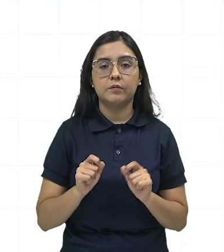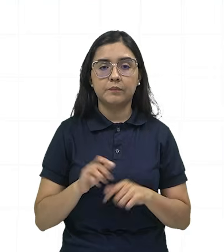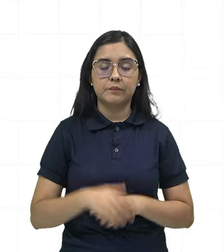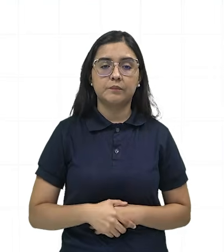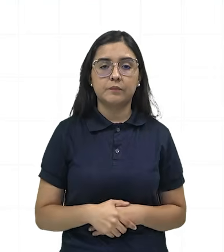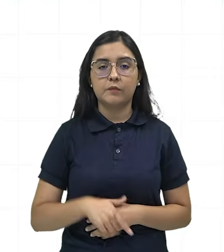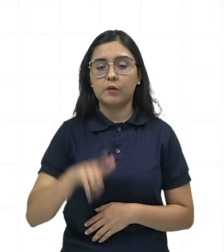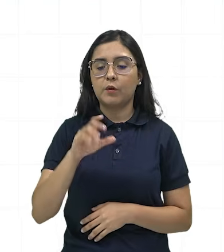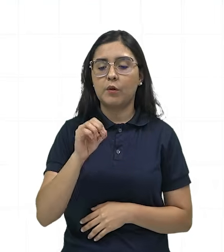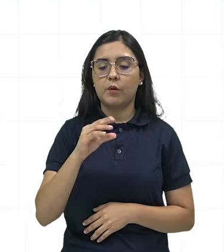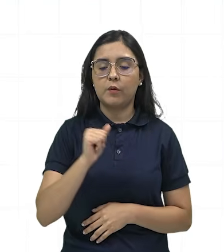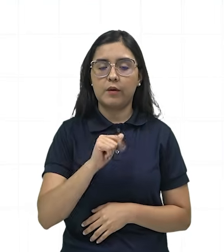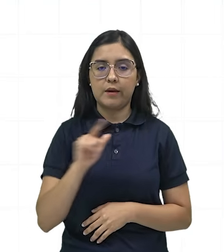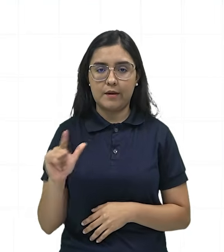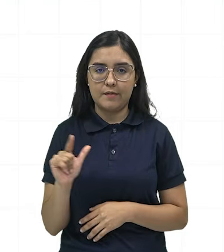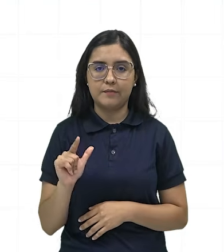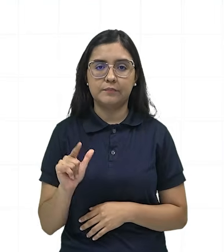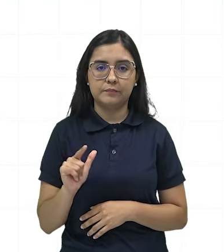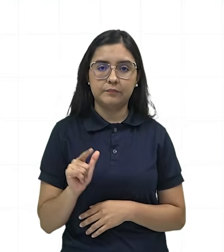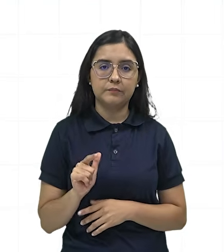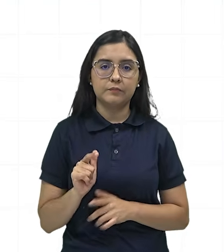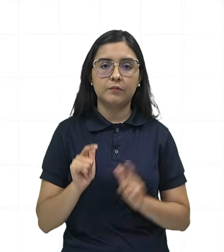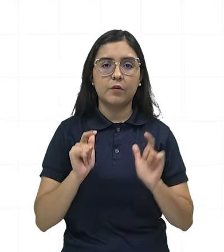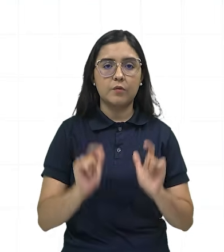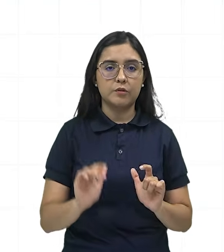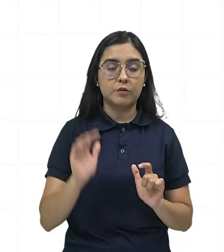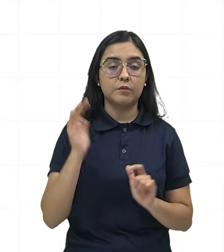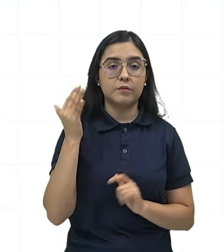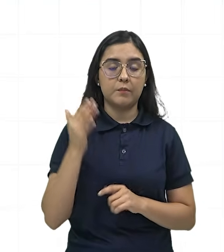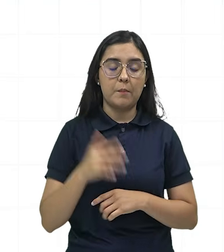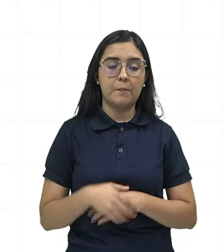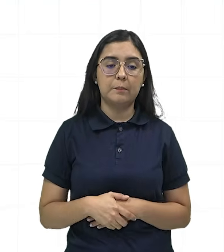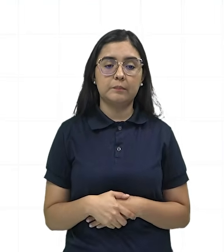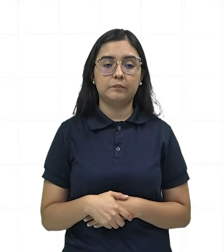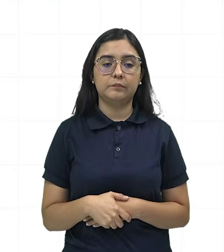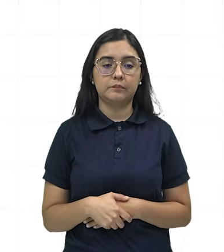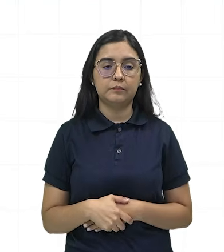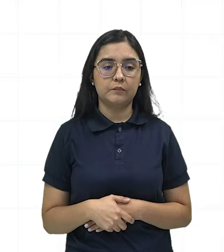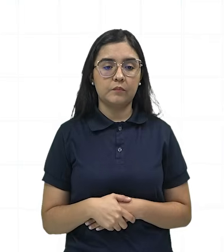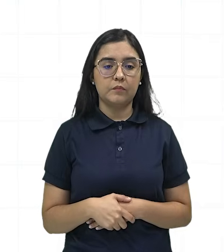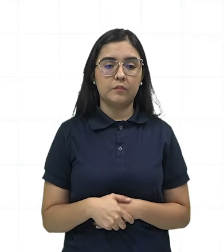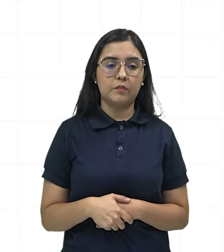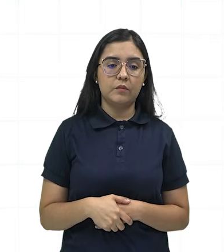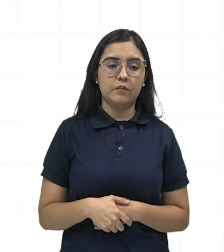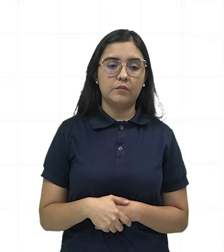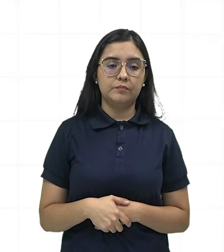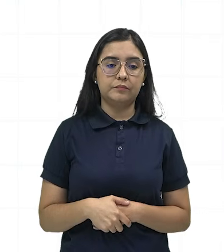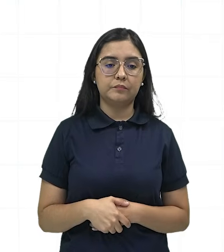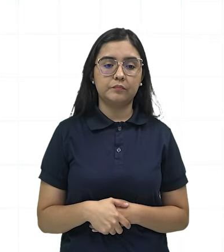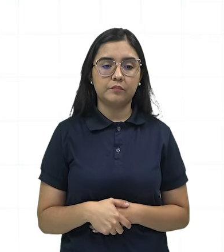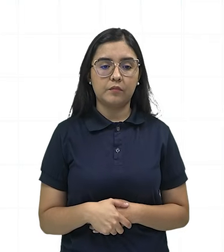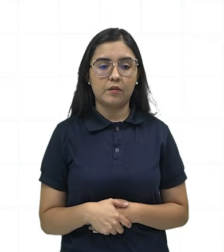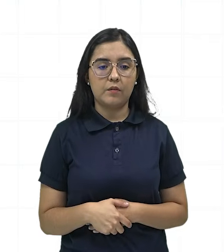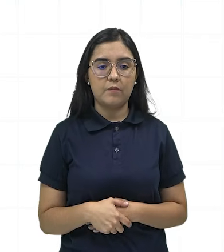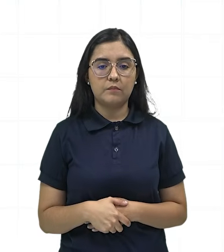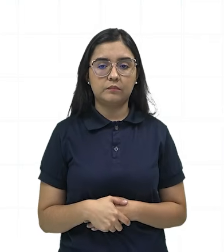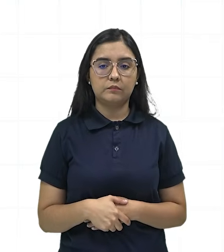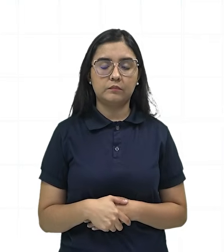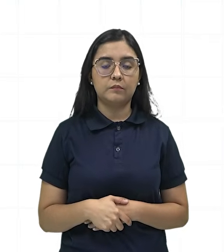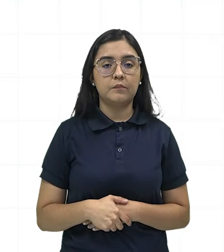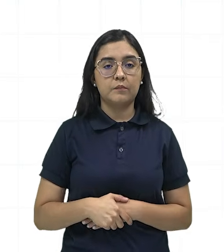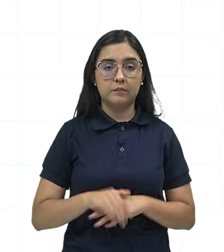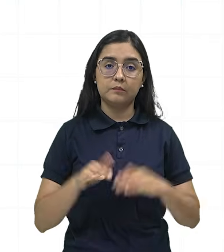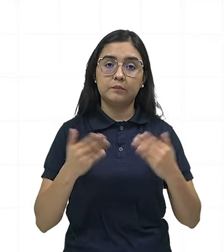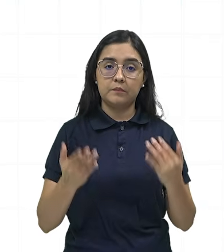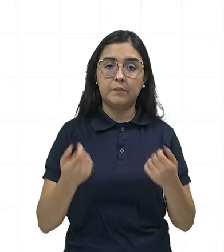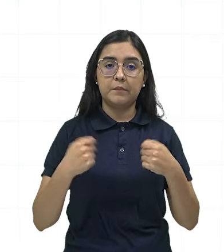local, né? Sempre o local, onde ocorreu o fato, onde ocorreu o episódio. E aí, claro, a notícia vai